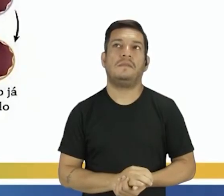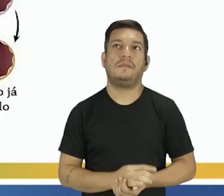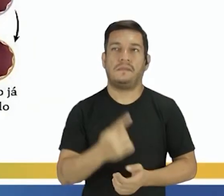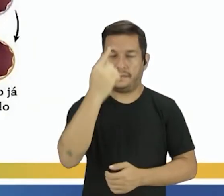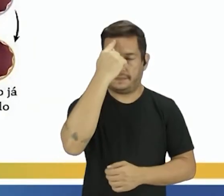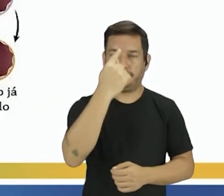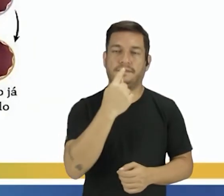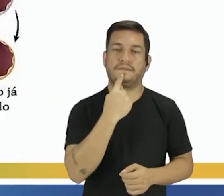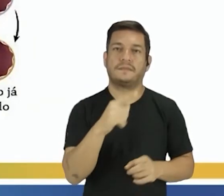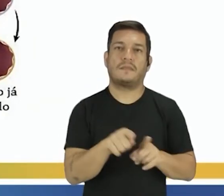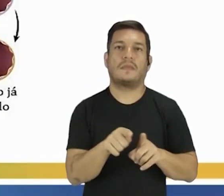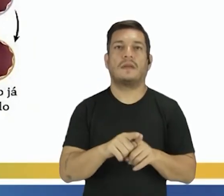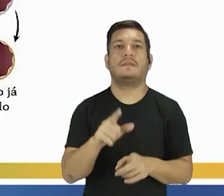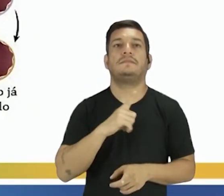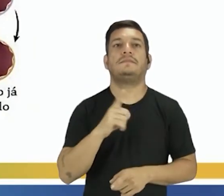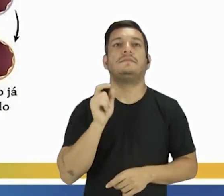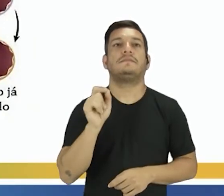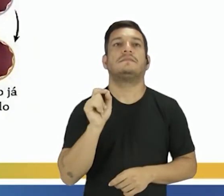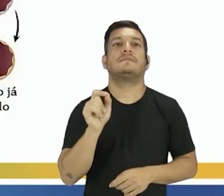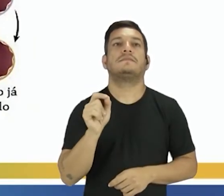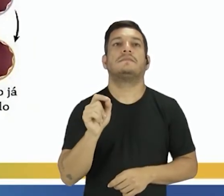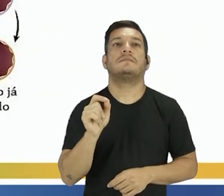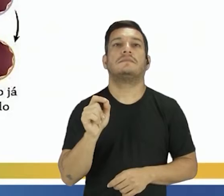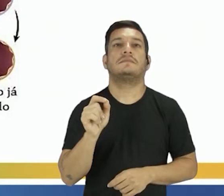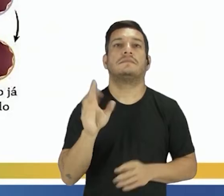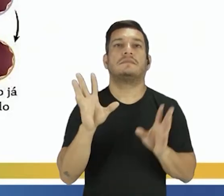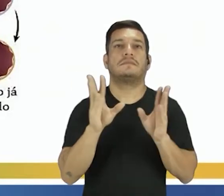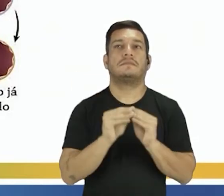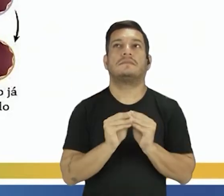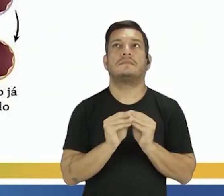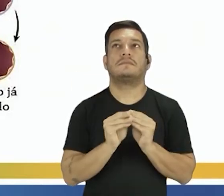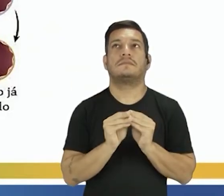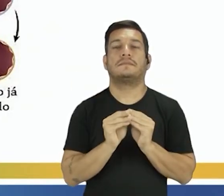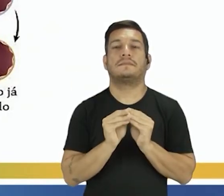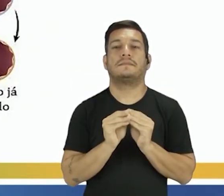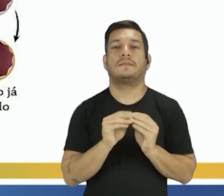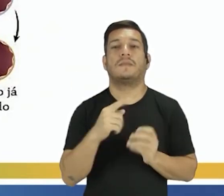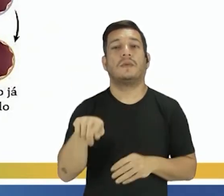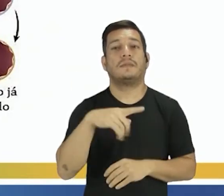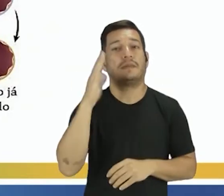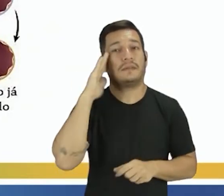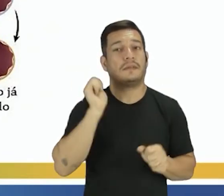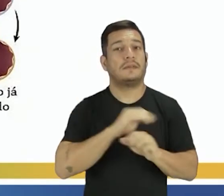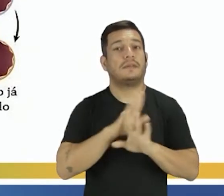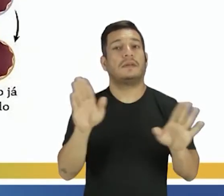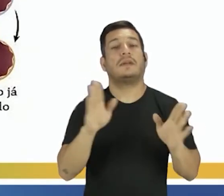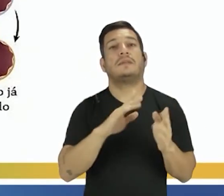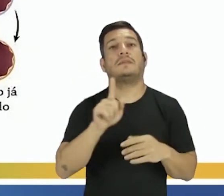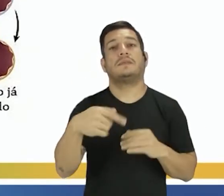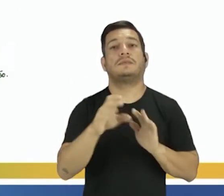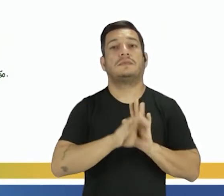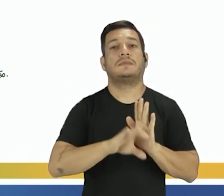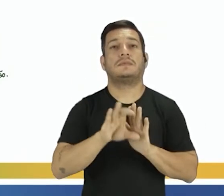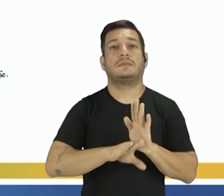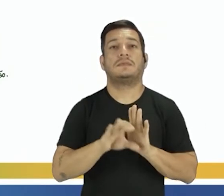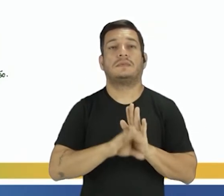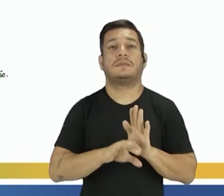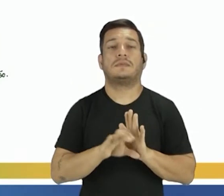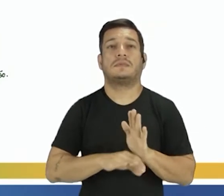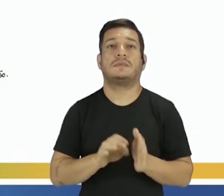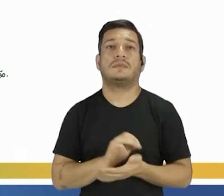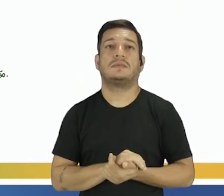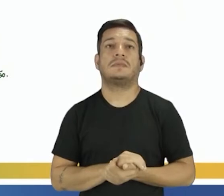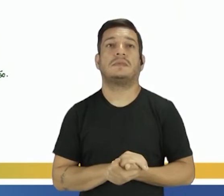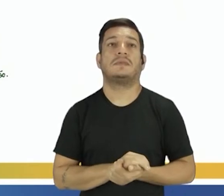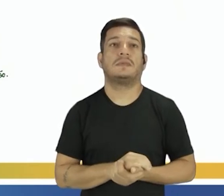Na imagem também a gente tem só um resumo para vocês entenderem o nosso próximo conteúdo de reprodução,